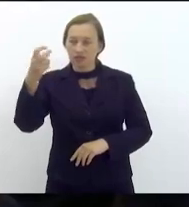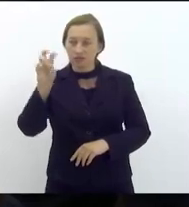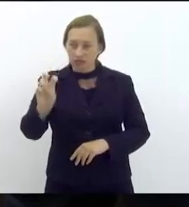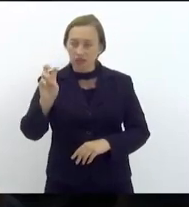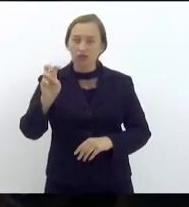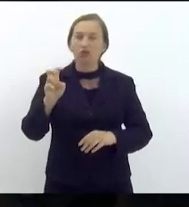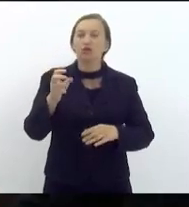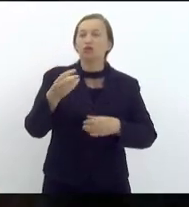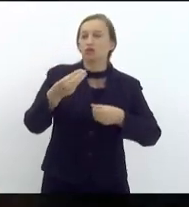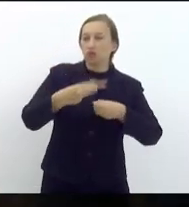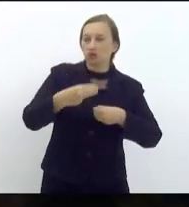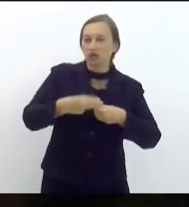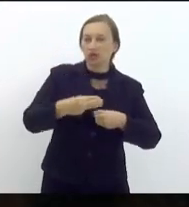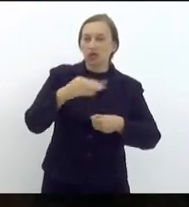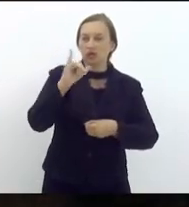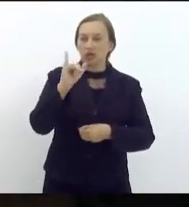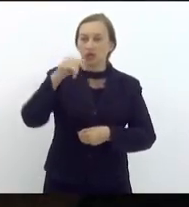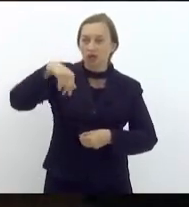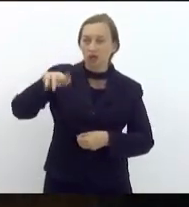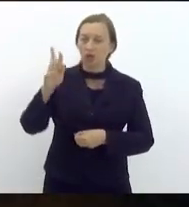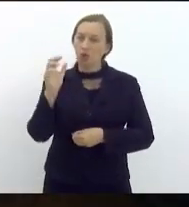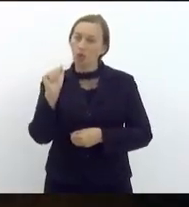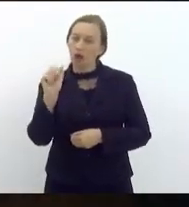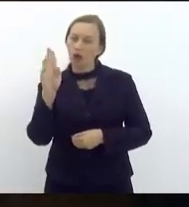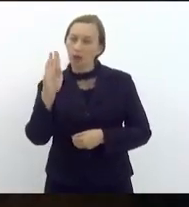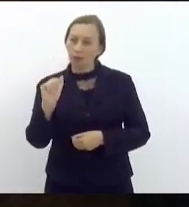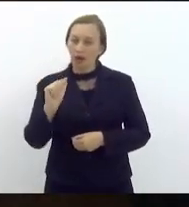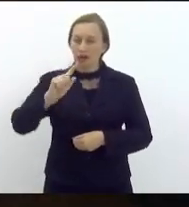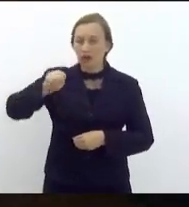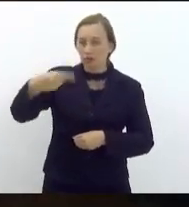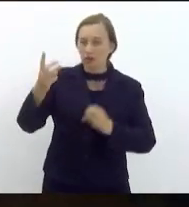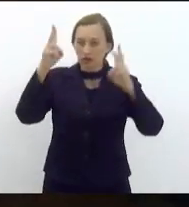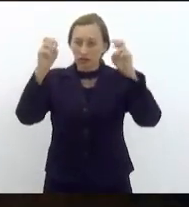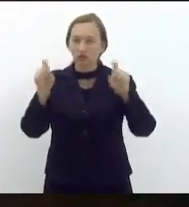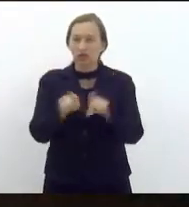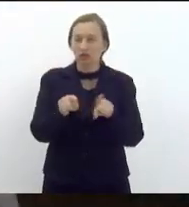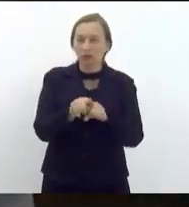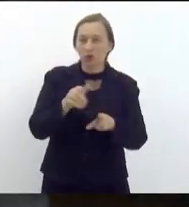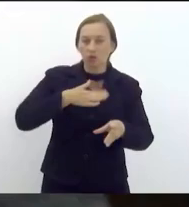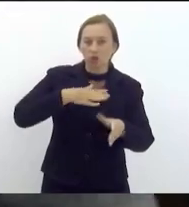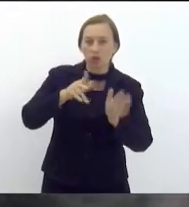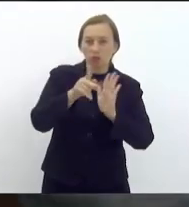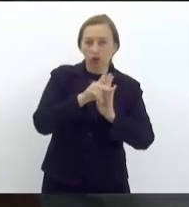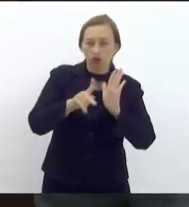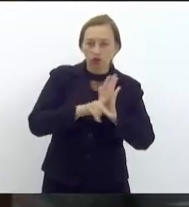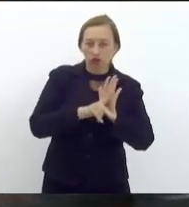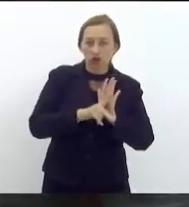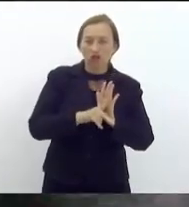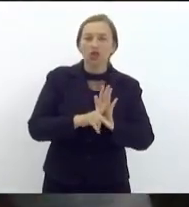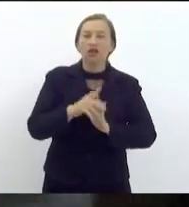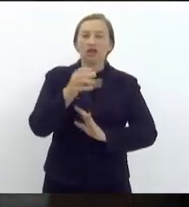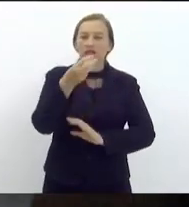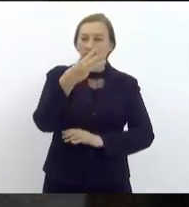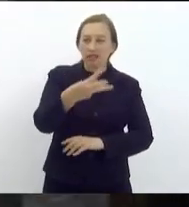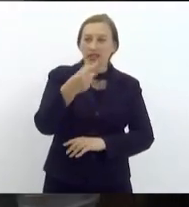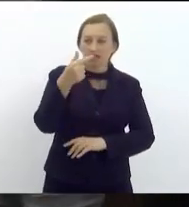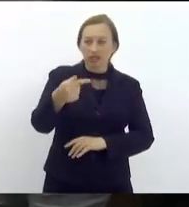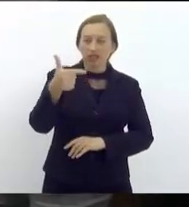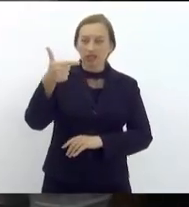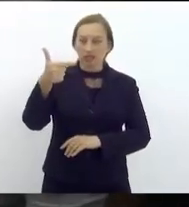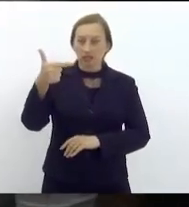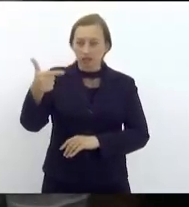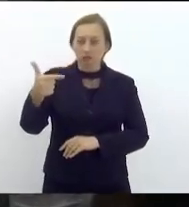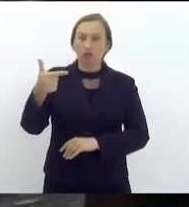Iguaba Grande e da outras previdências tá E também a inclusão do meu projeto número 362/2019